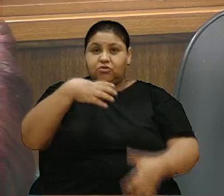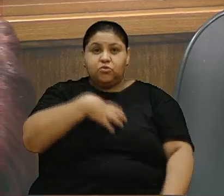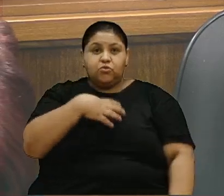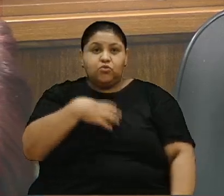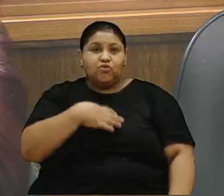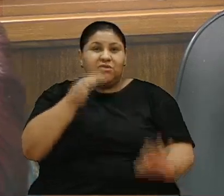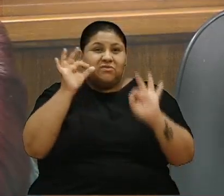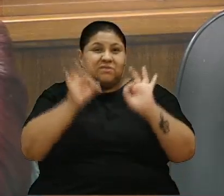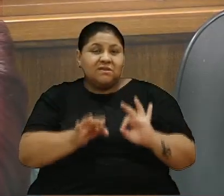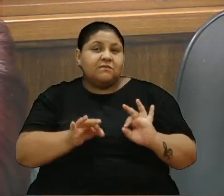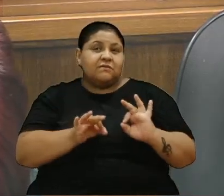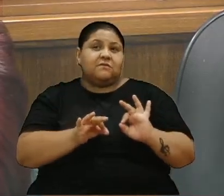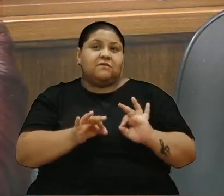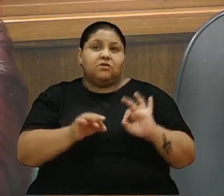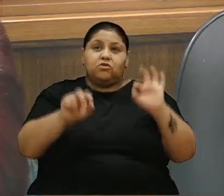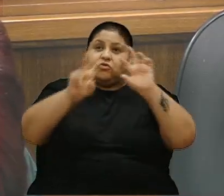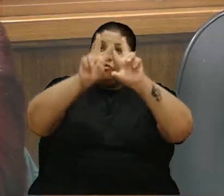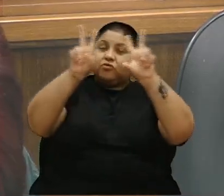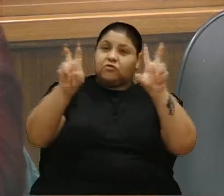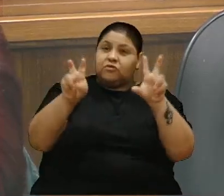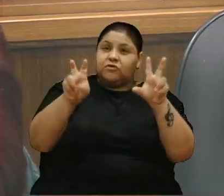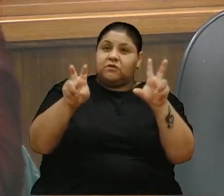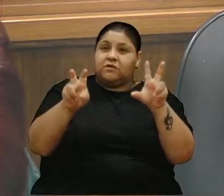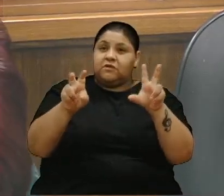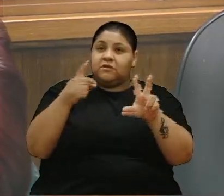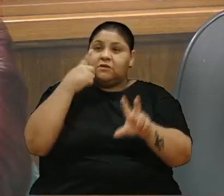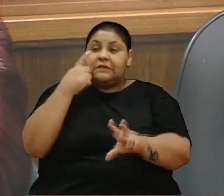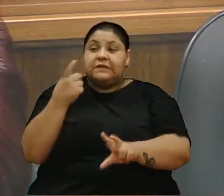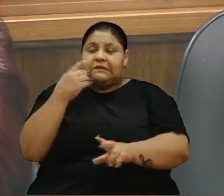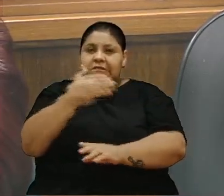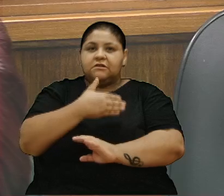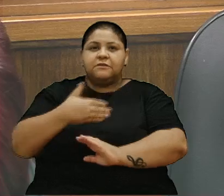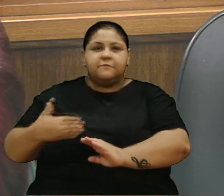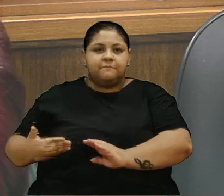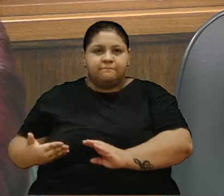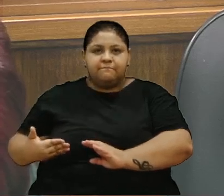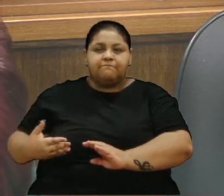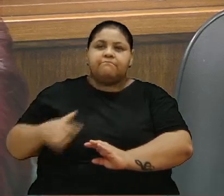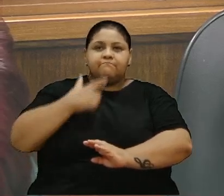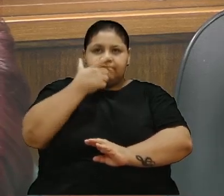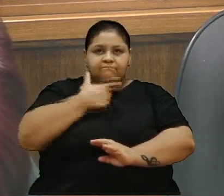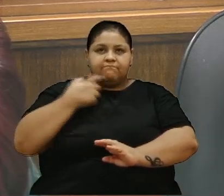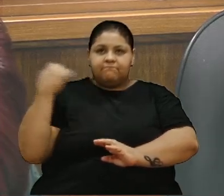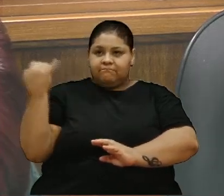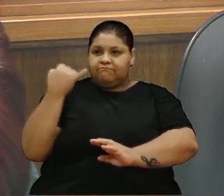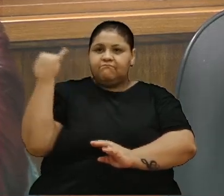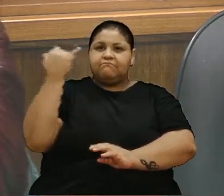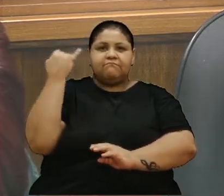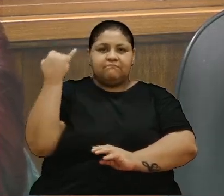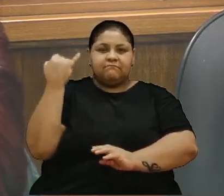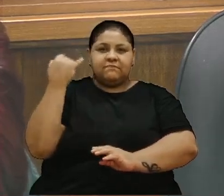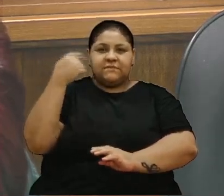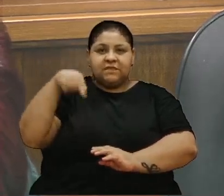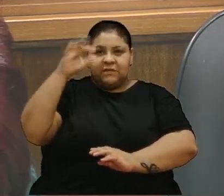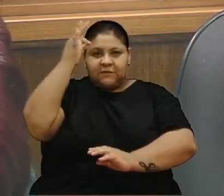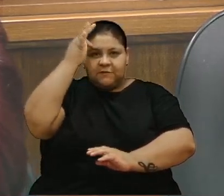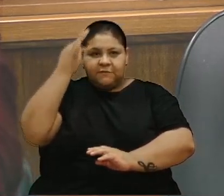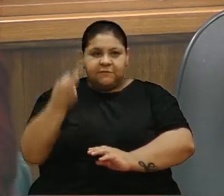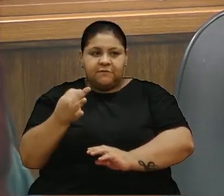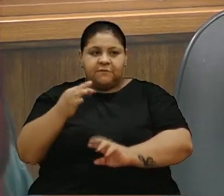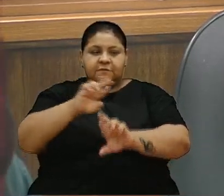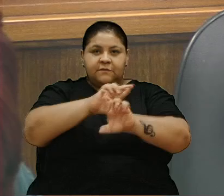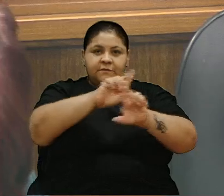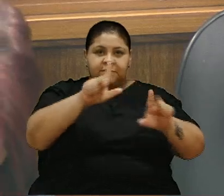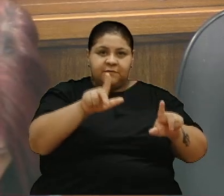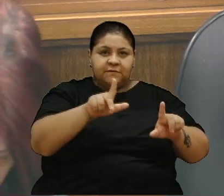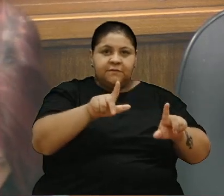mais assertiva numa pauta que é de interesse público. Eu acho que é importante a gente entender a diferença de